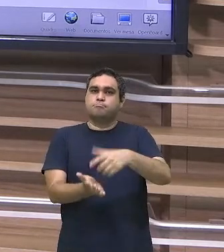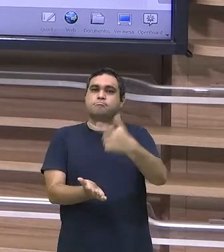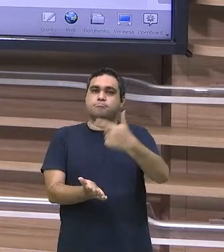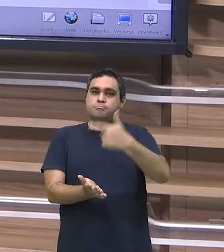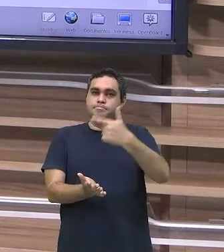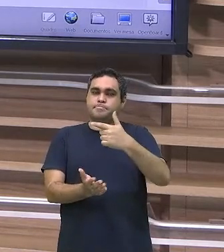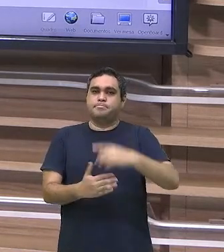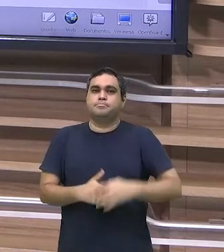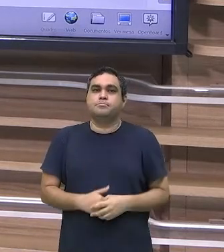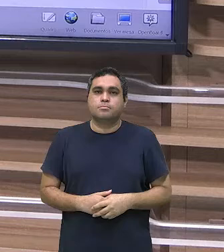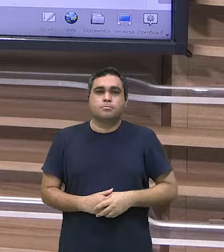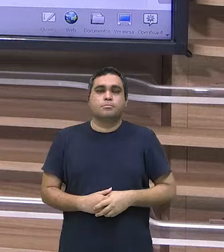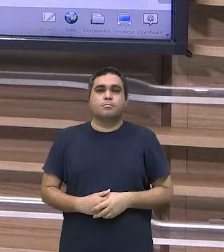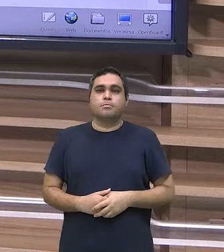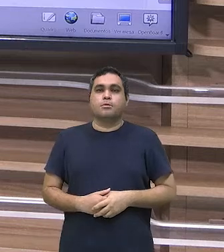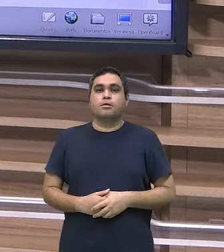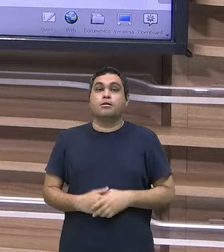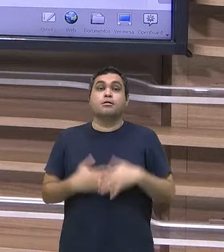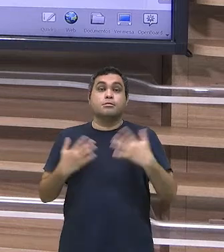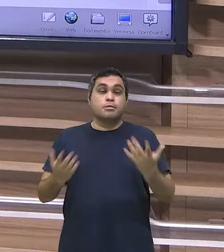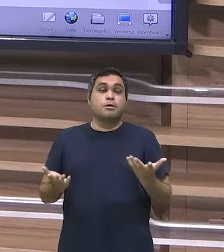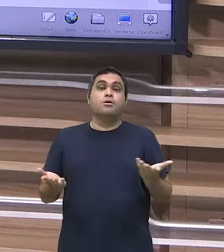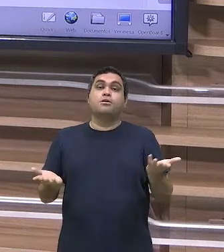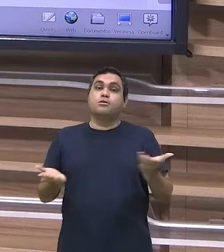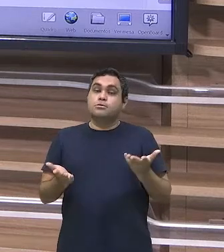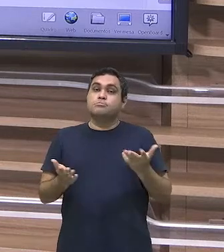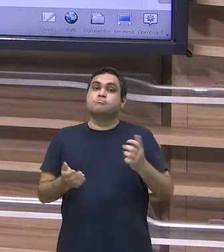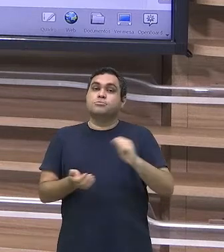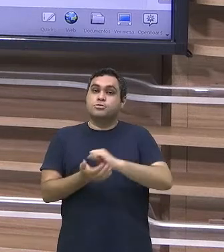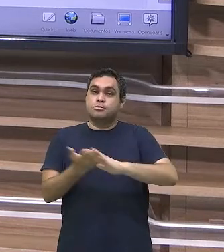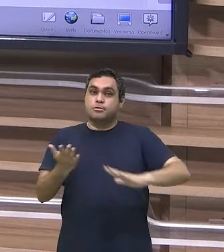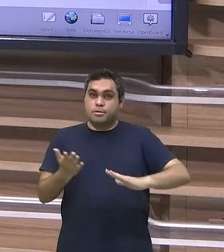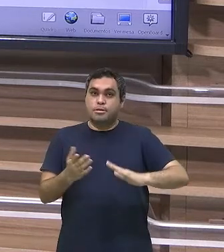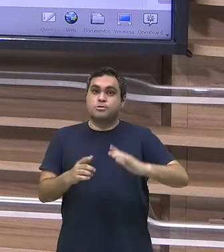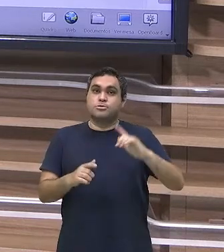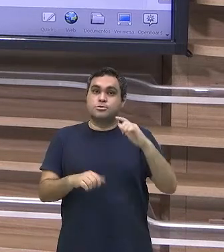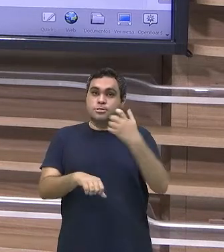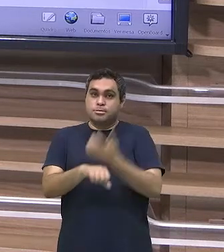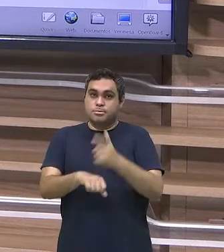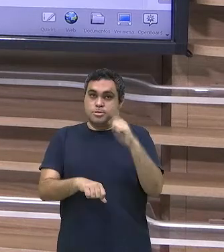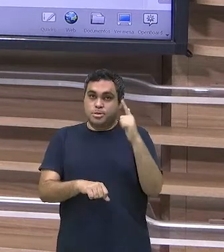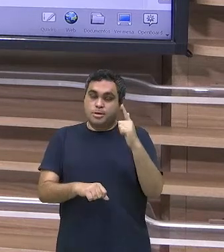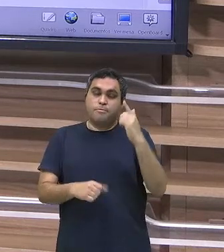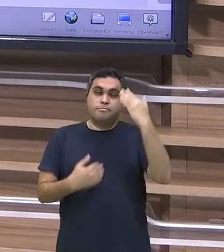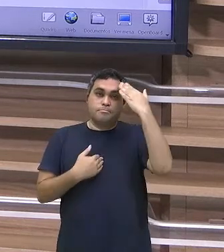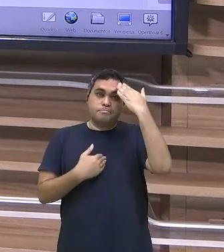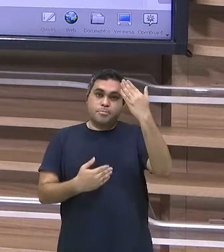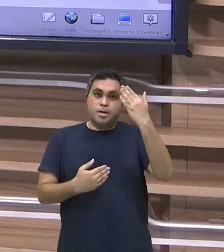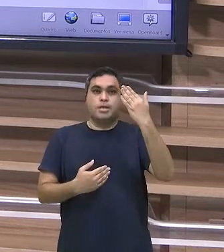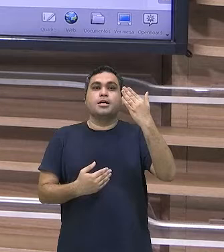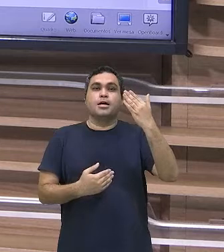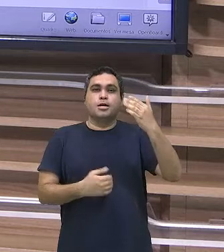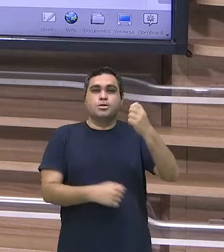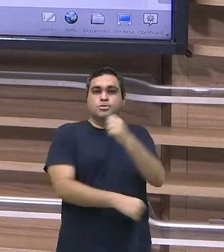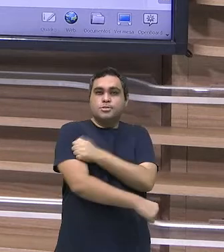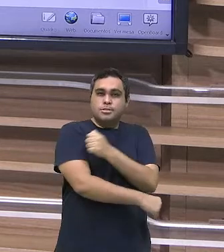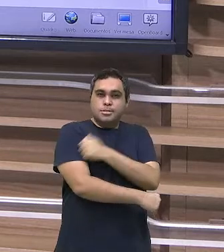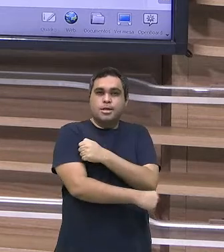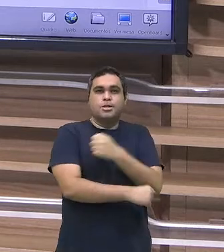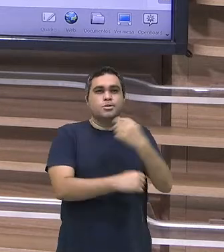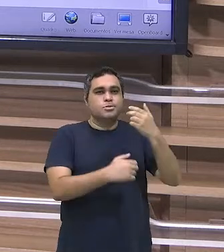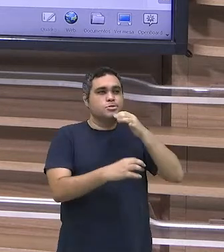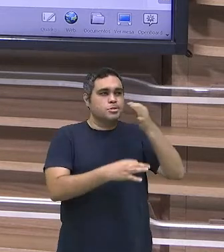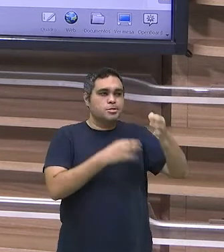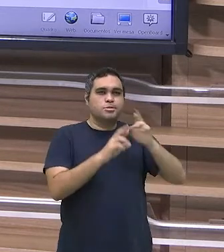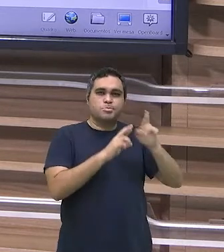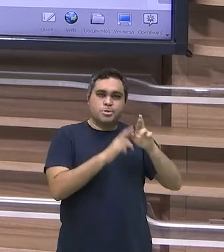setor secundário. Então esse foi o nosso Exercitando de Geografia. Agradeço aí a participação dos nossos alunos no